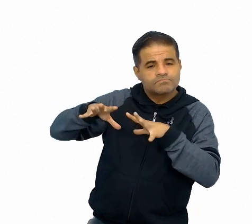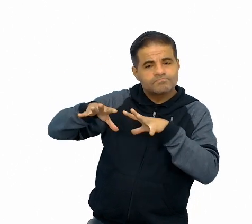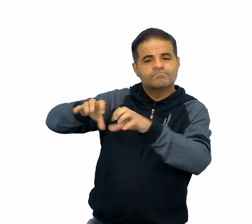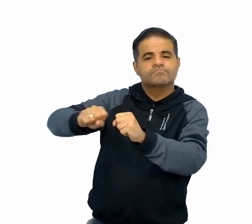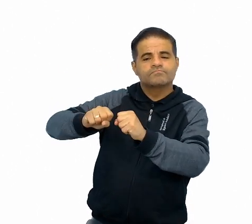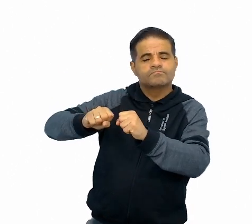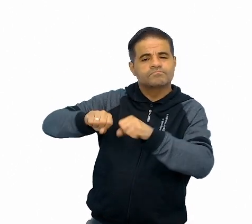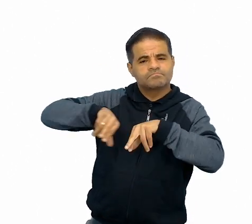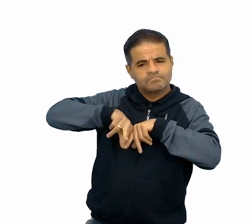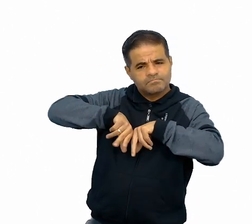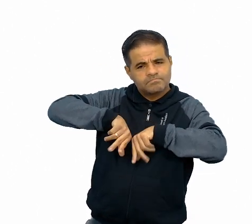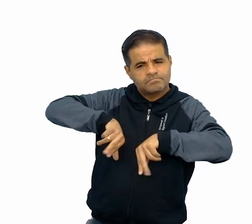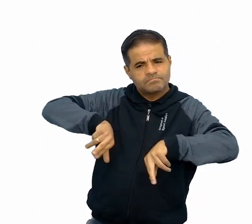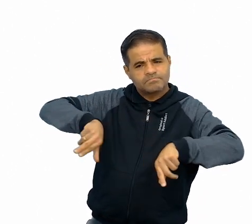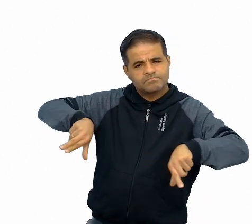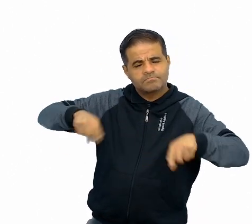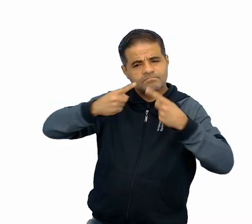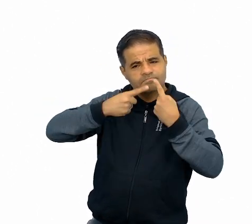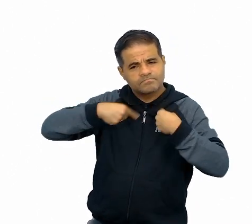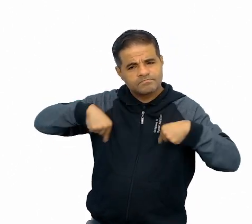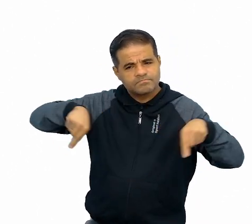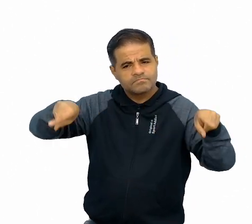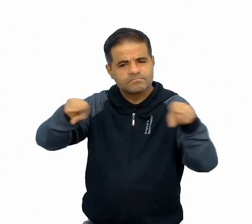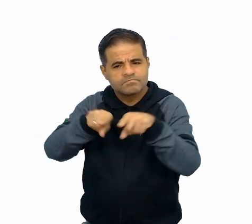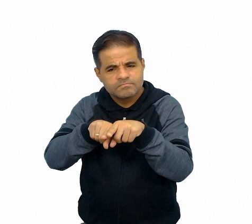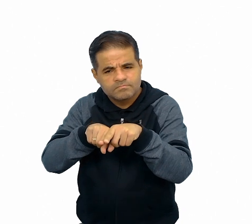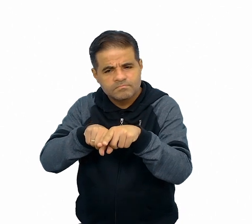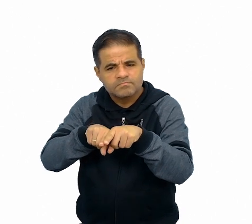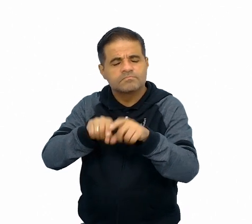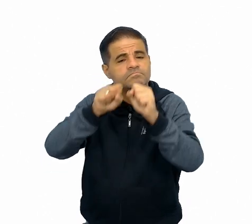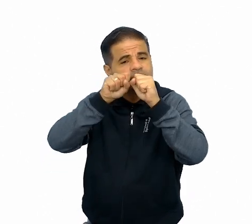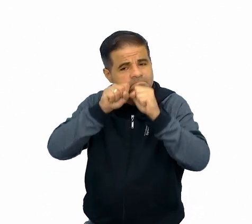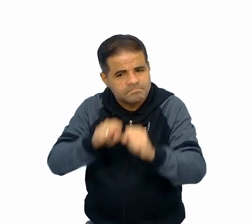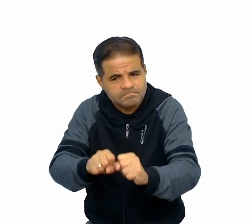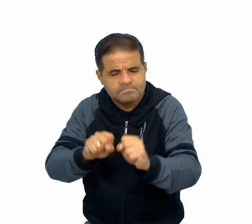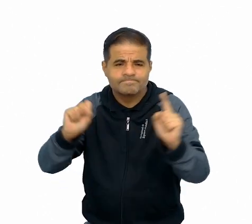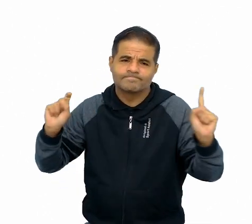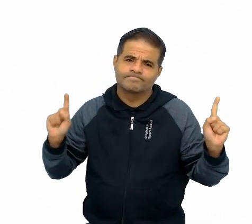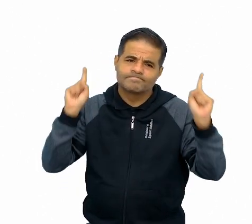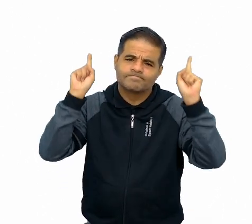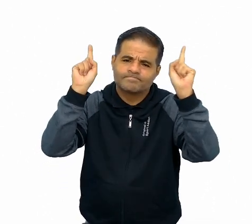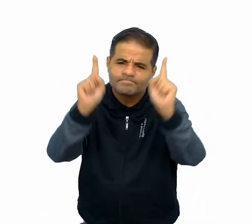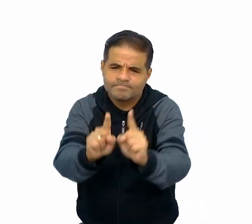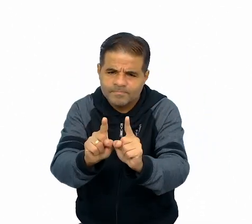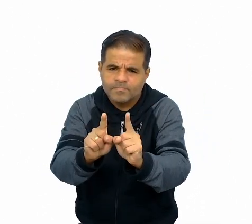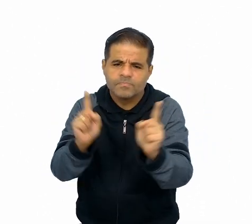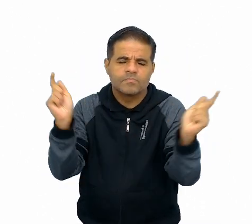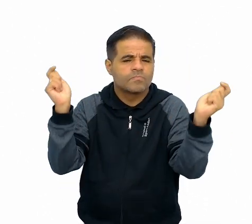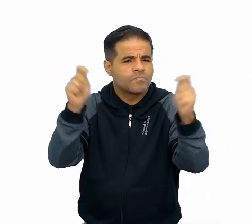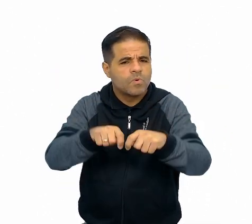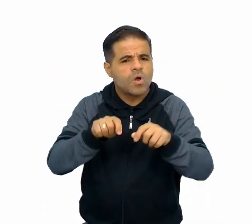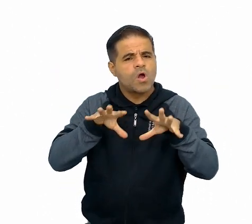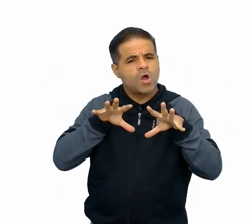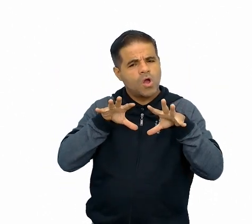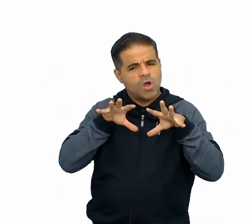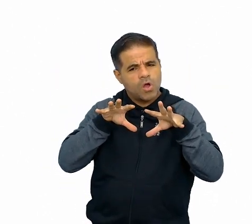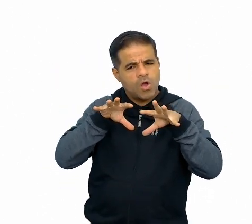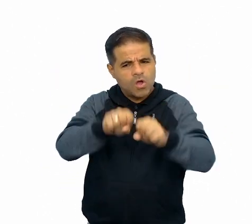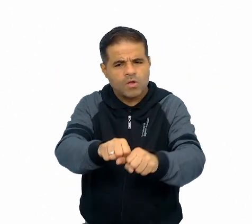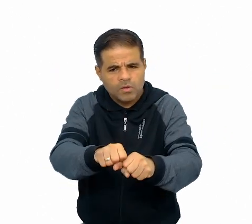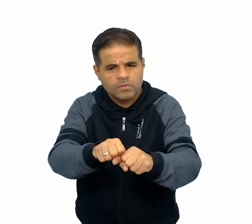apropriadas aí pelos diferentes parceiros também circulem, né, colocando mais uma possibilidade de apropriações,